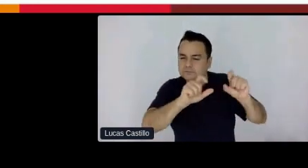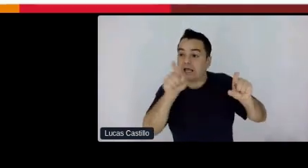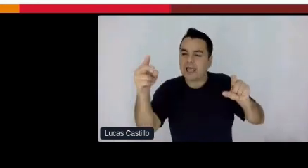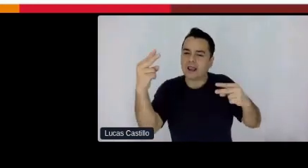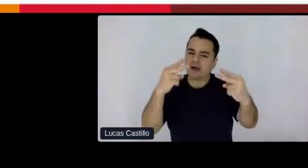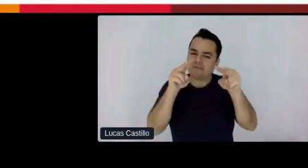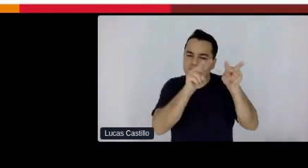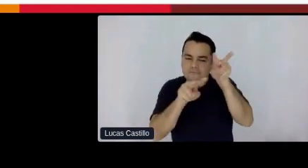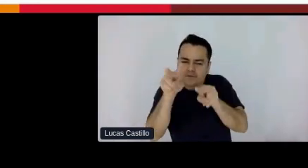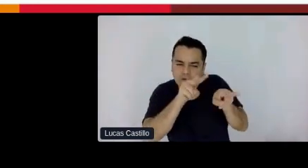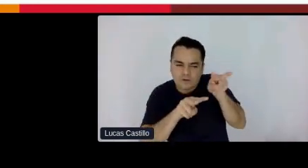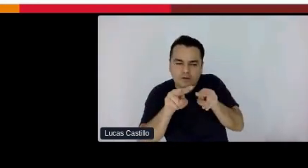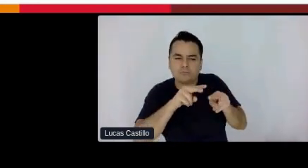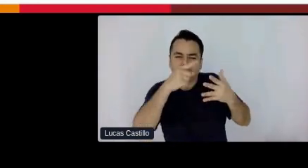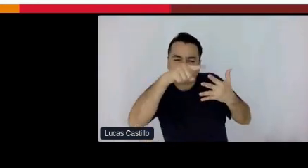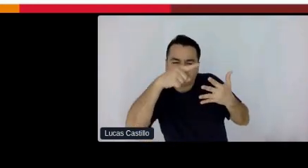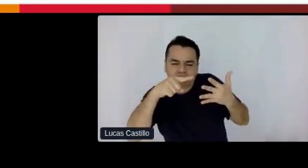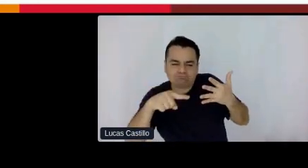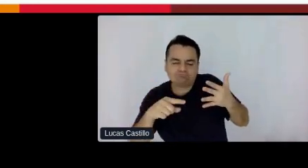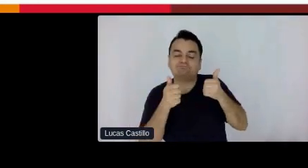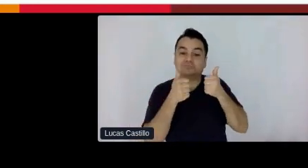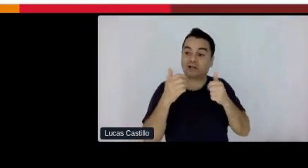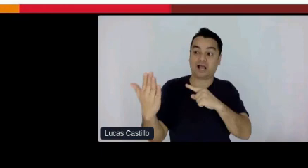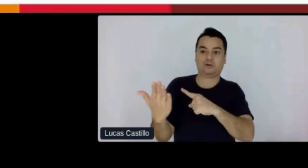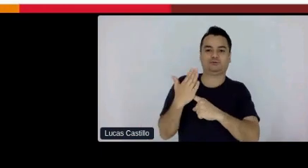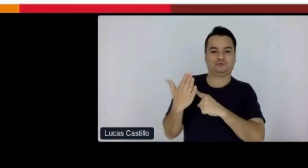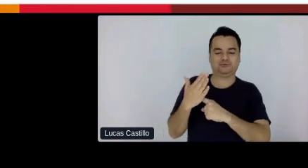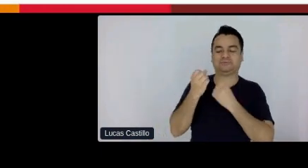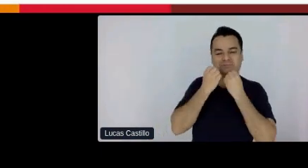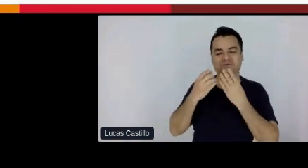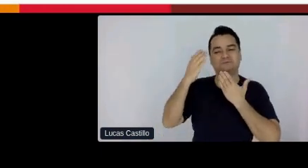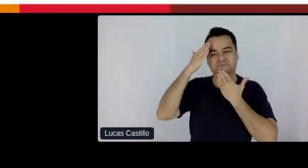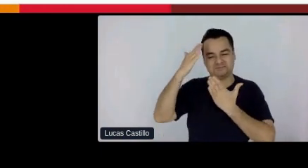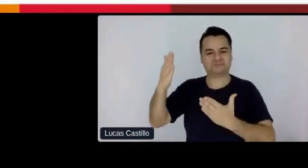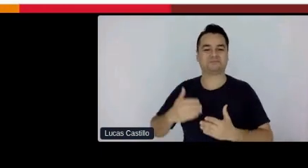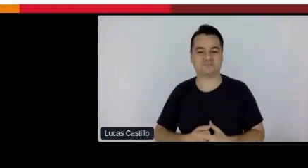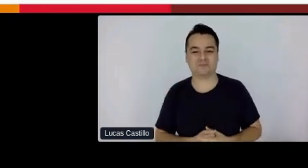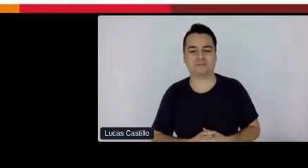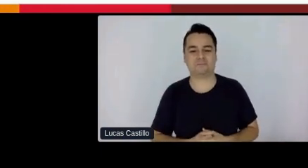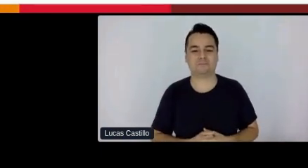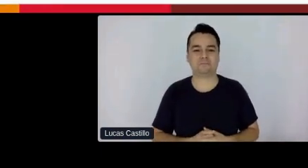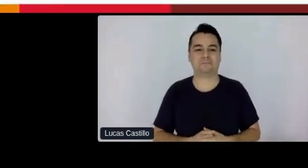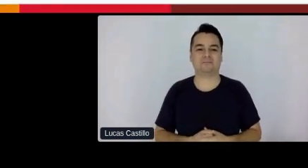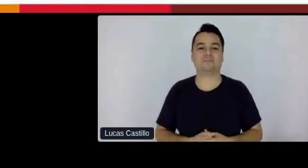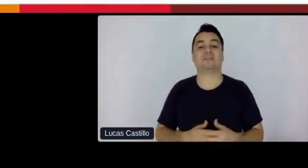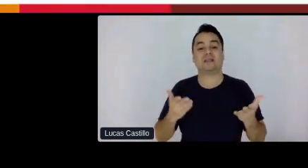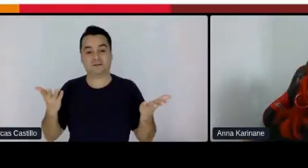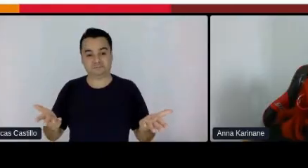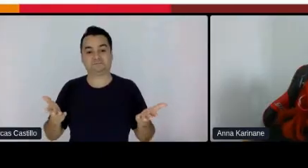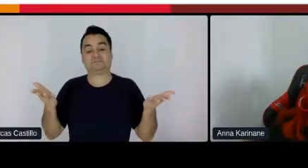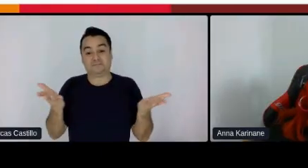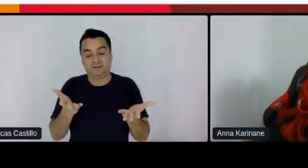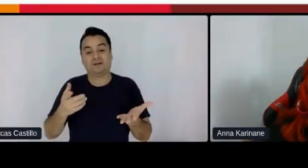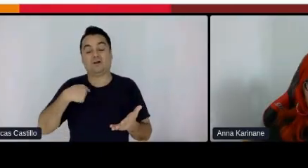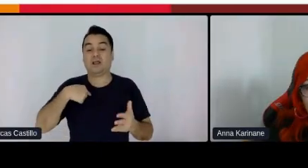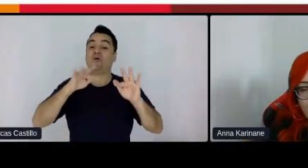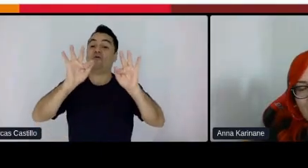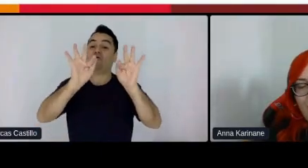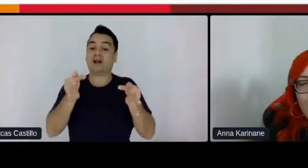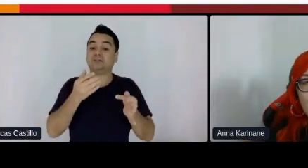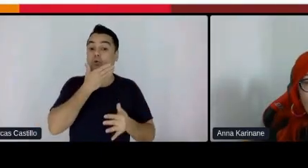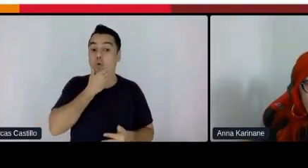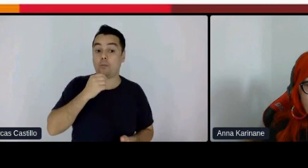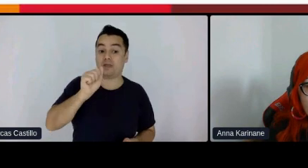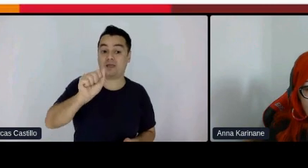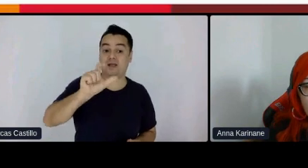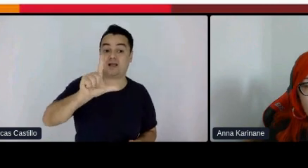pelo apoio que ela também trouxe para mim, para esse momento, para essa apresentação. Aqui eu trago a frase do Alan